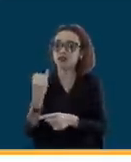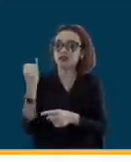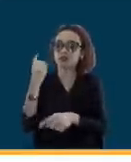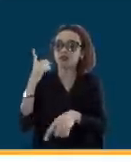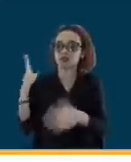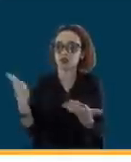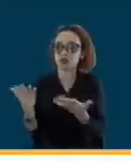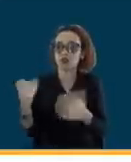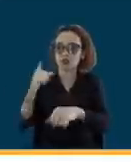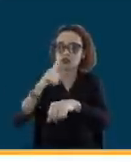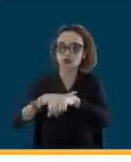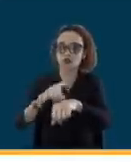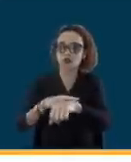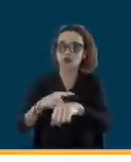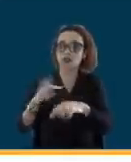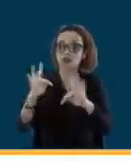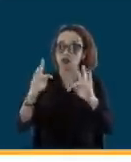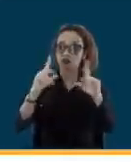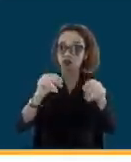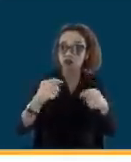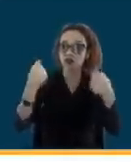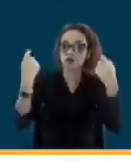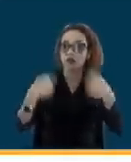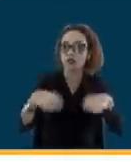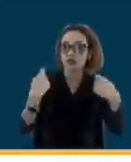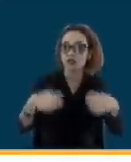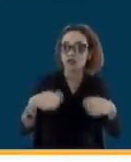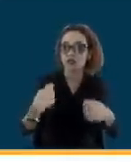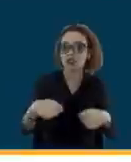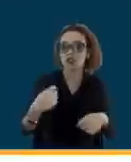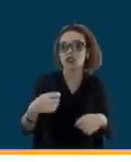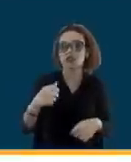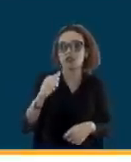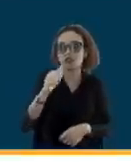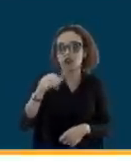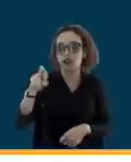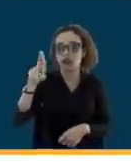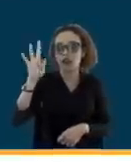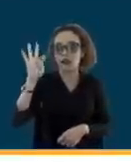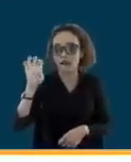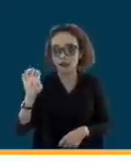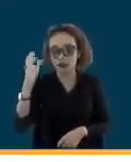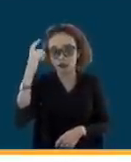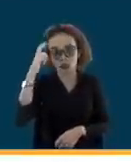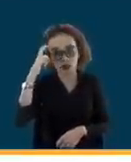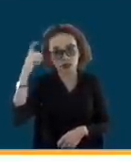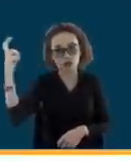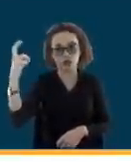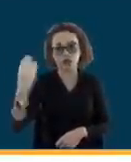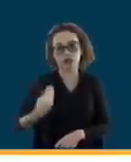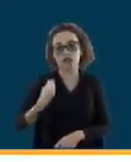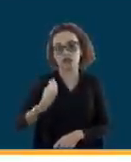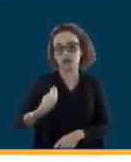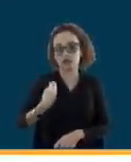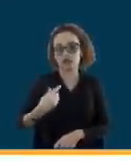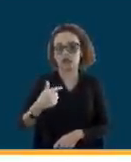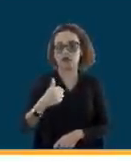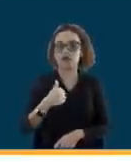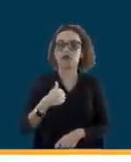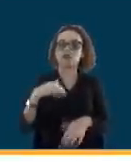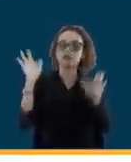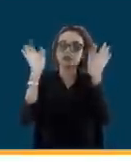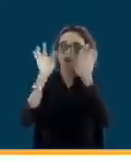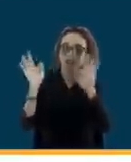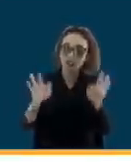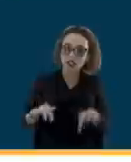mundo precisa da arte, da cultura para sua própria sobrevivência, né? Então eu fico muito feliz que o SESC,